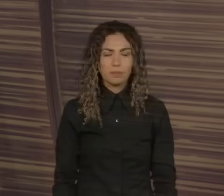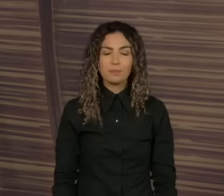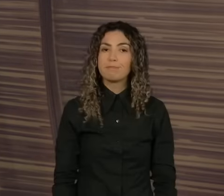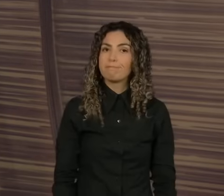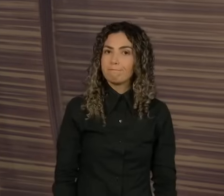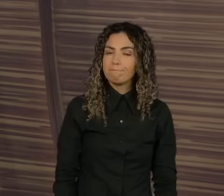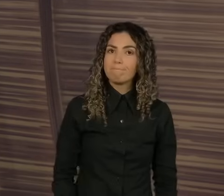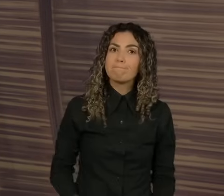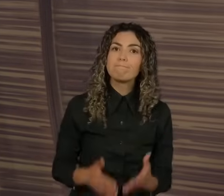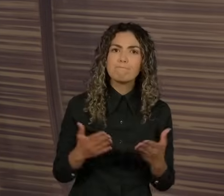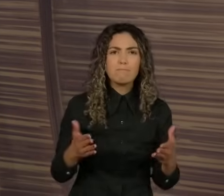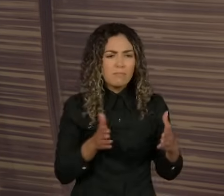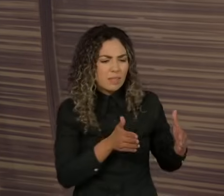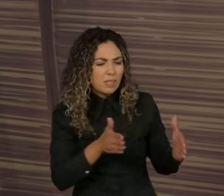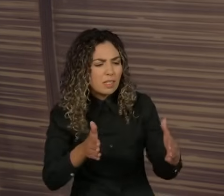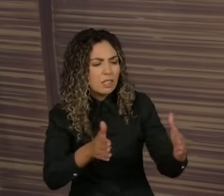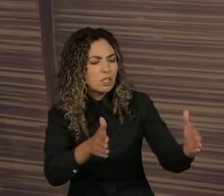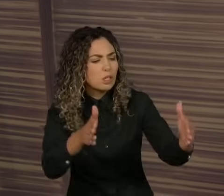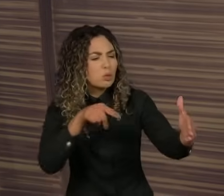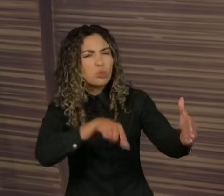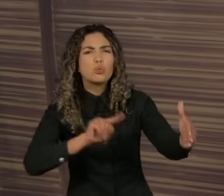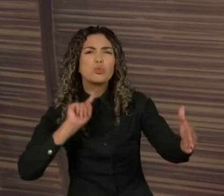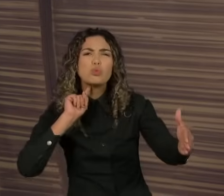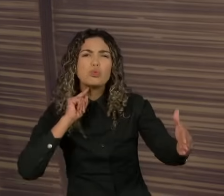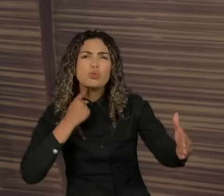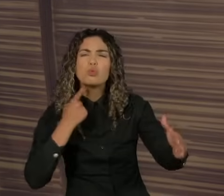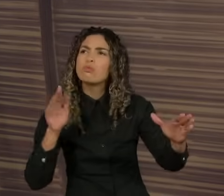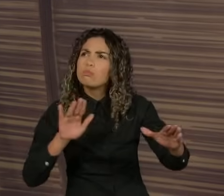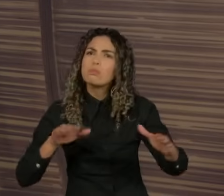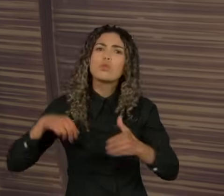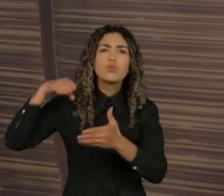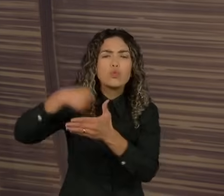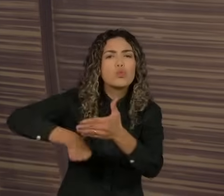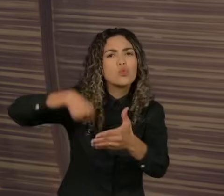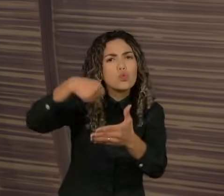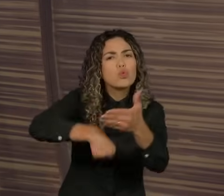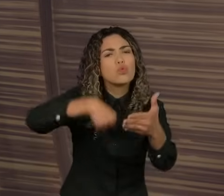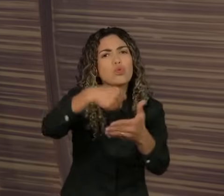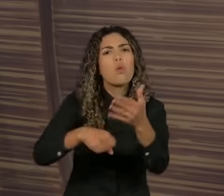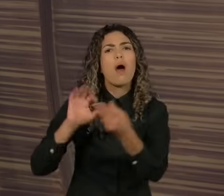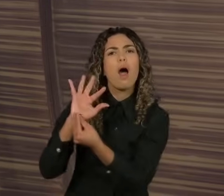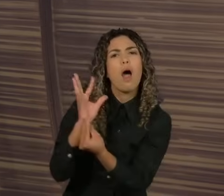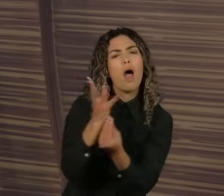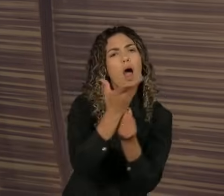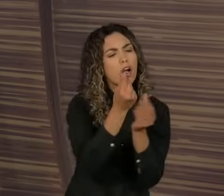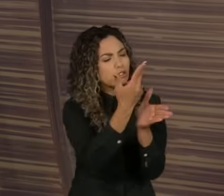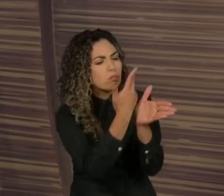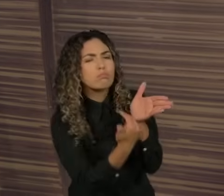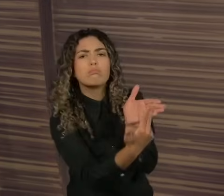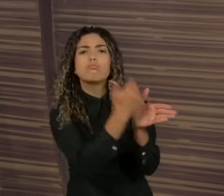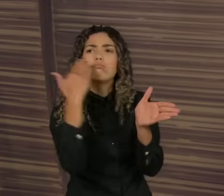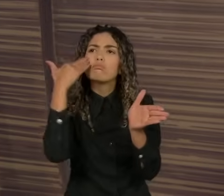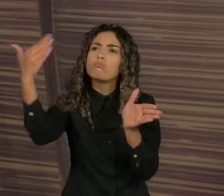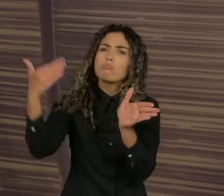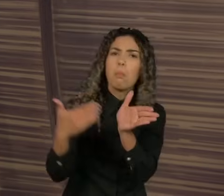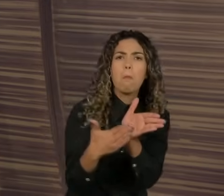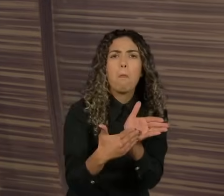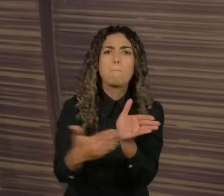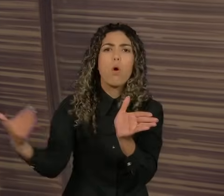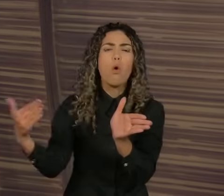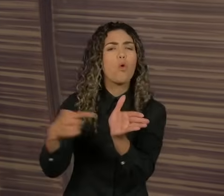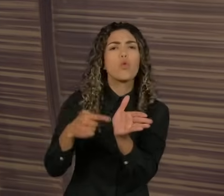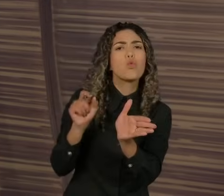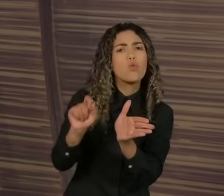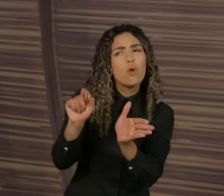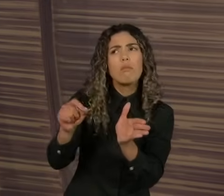O Manifesto dos Rios é uma ação da sociedade civil que usa a arte para chamar a atenção sobre a necessidade